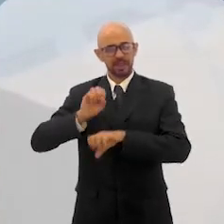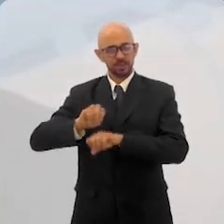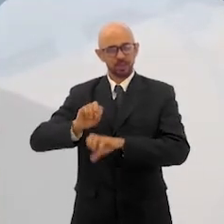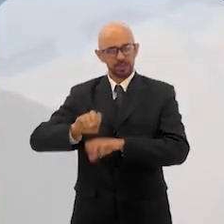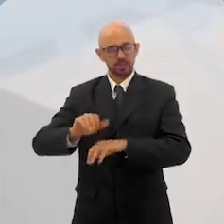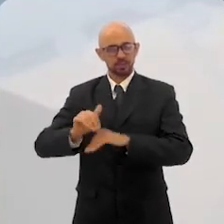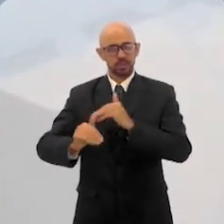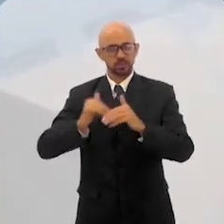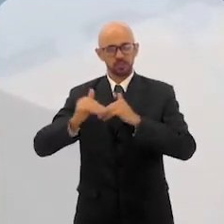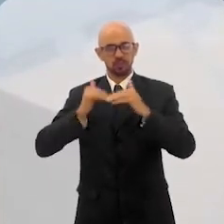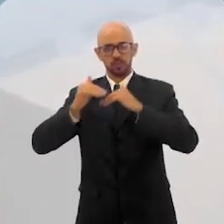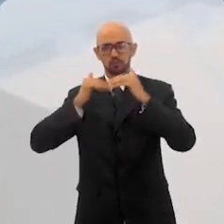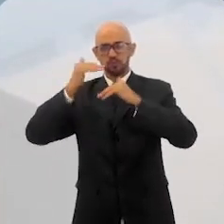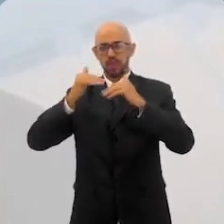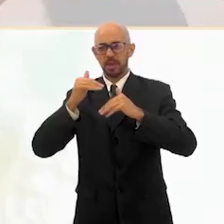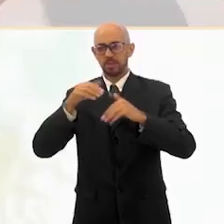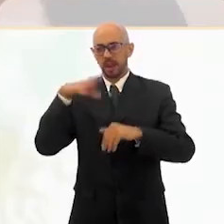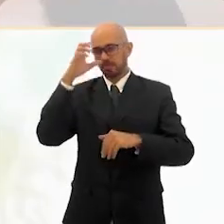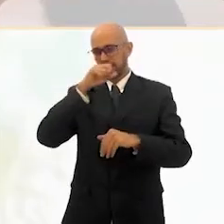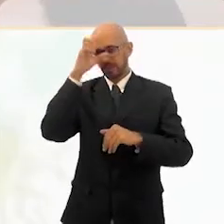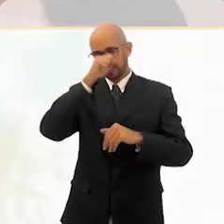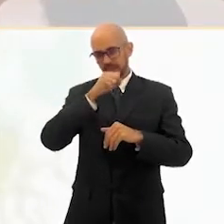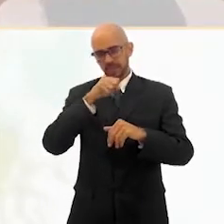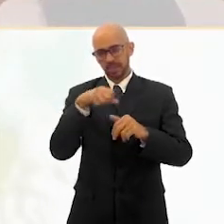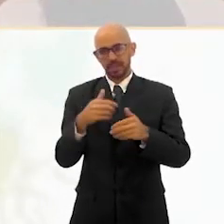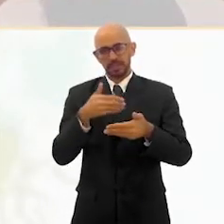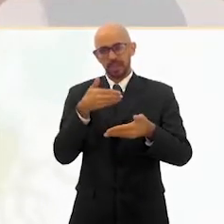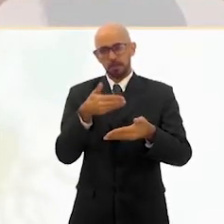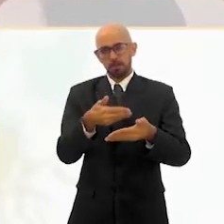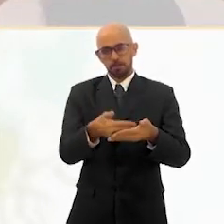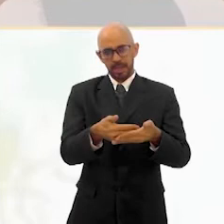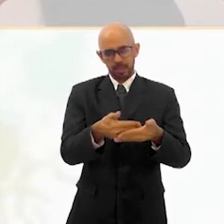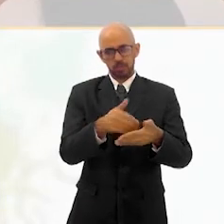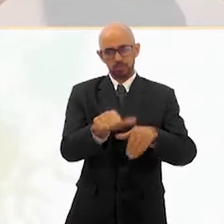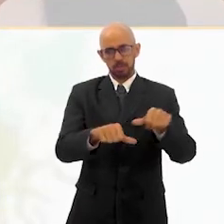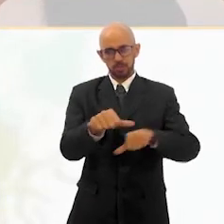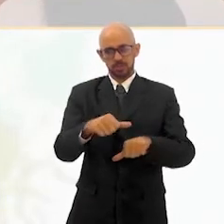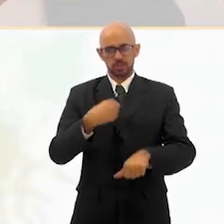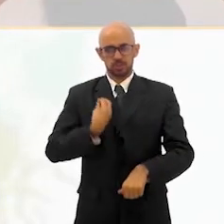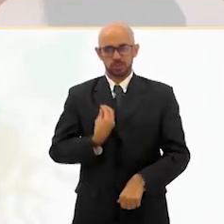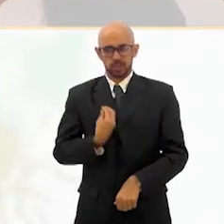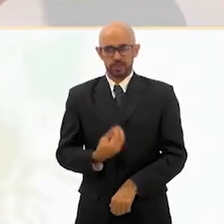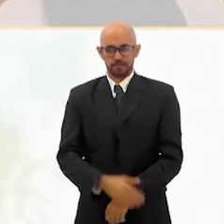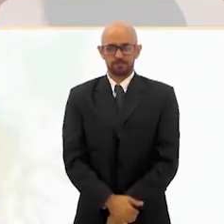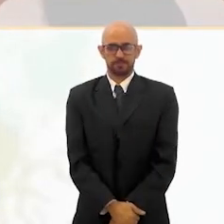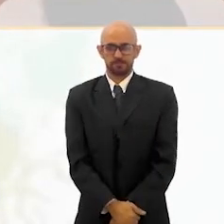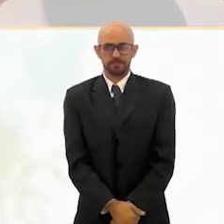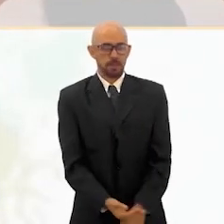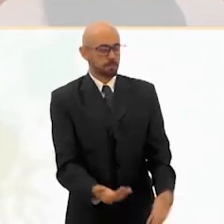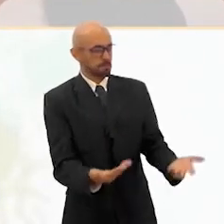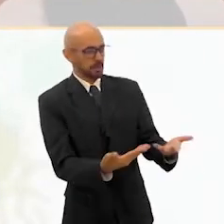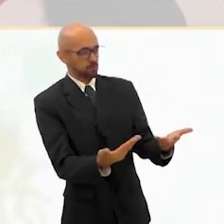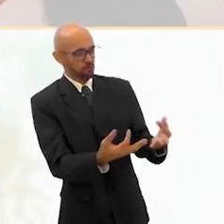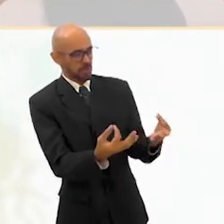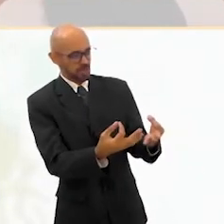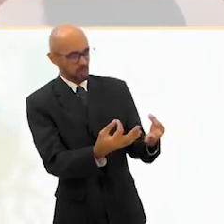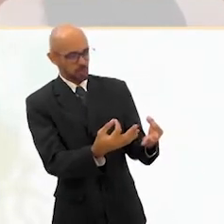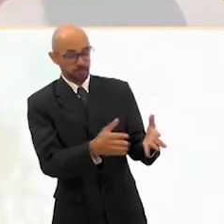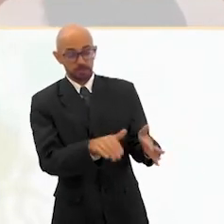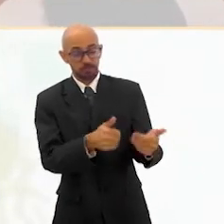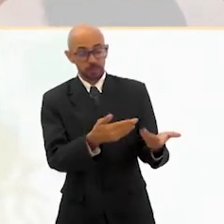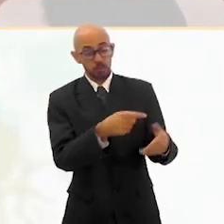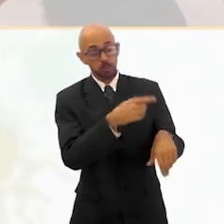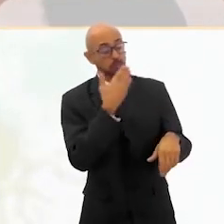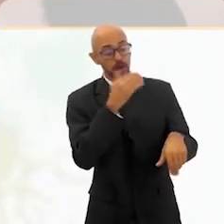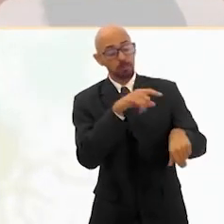de desenvolvimento, de formação, de possibilidade de mudança de vida. Perfeito. Qual o